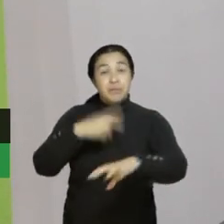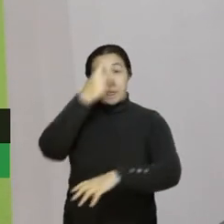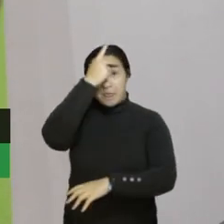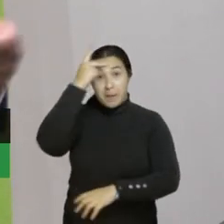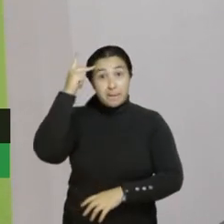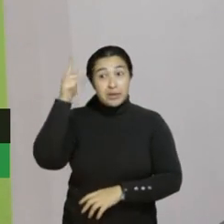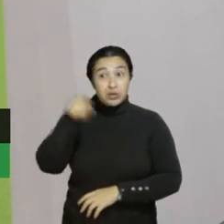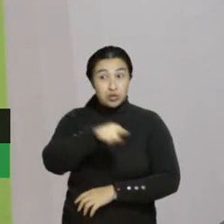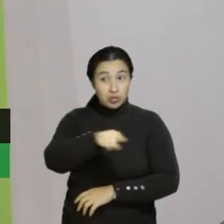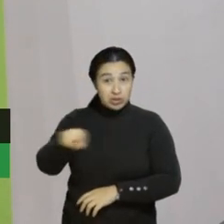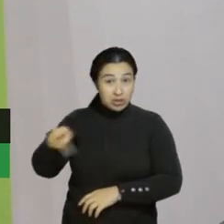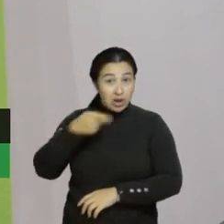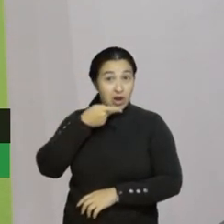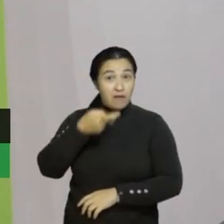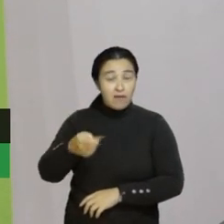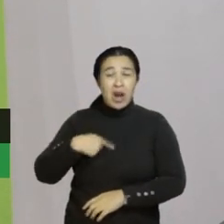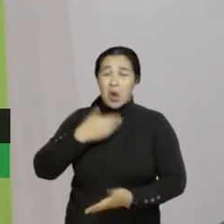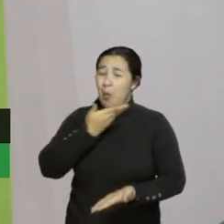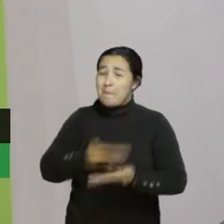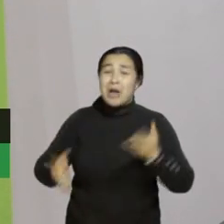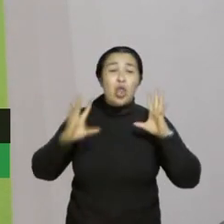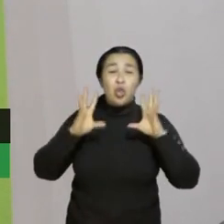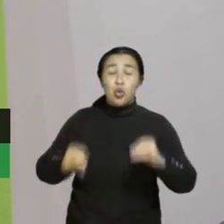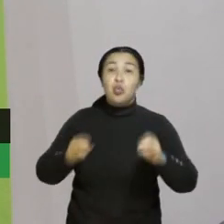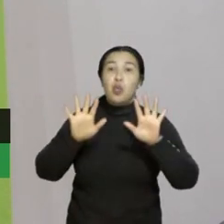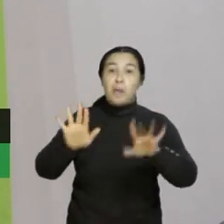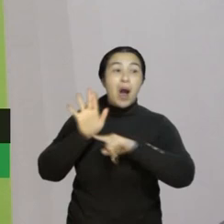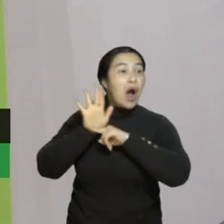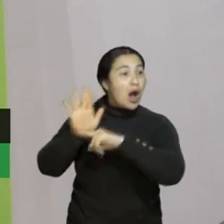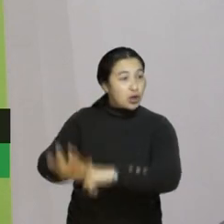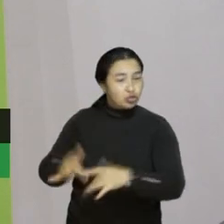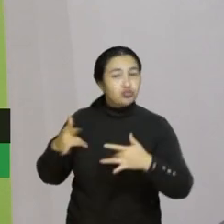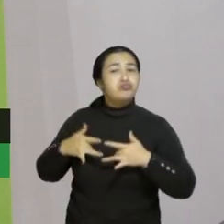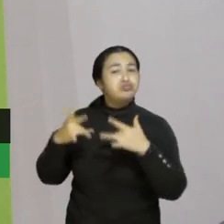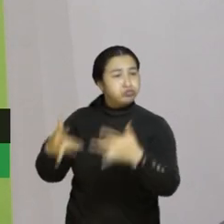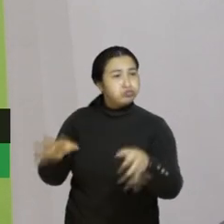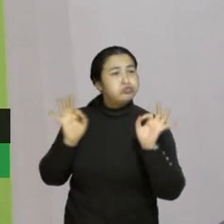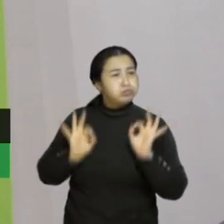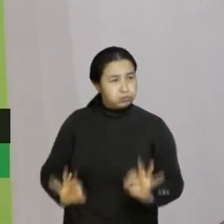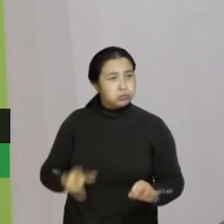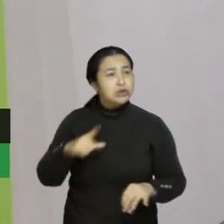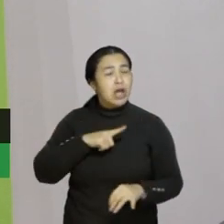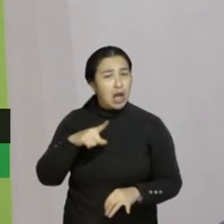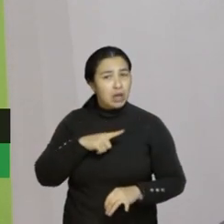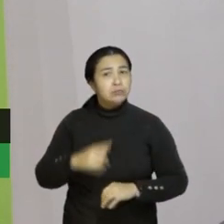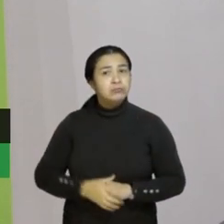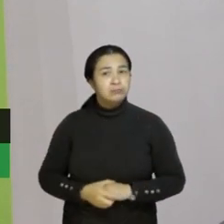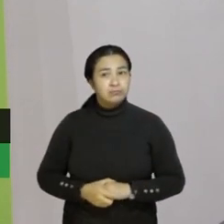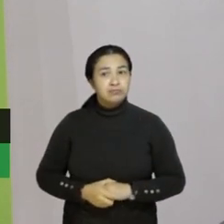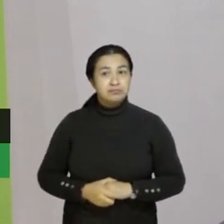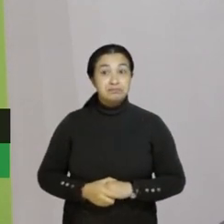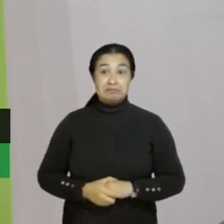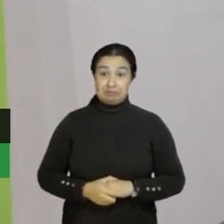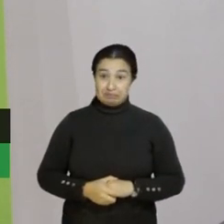mas estou aqui com o meu barco. Eu perdi tudo, mas estou aqui ajudando de forma voluntária. E